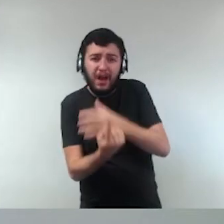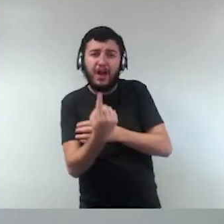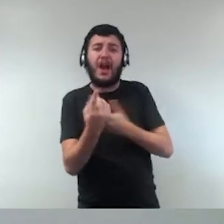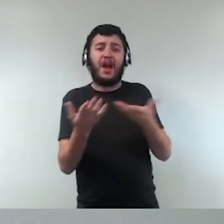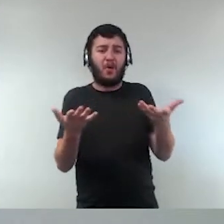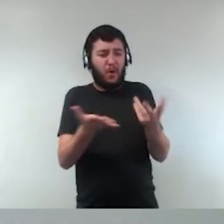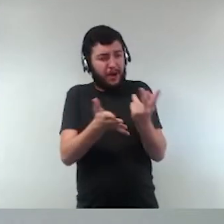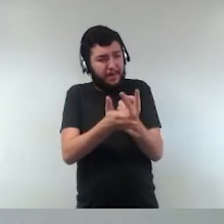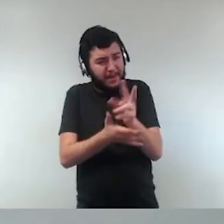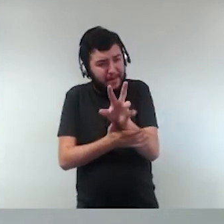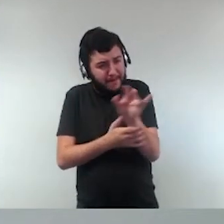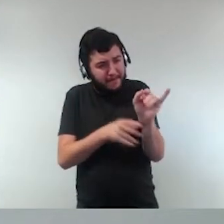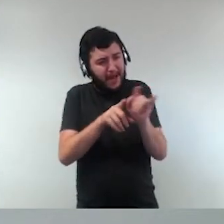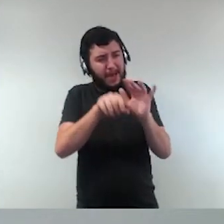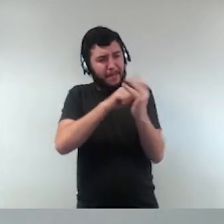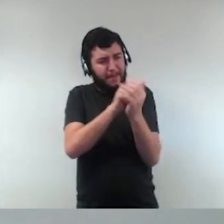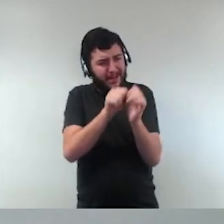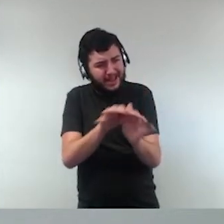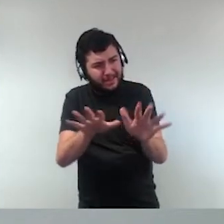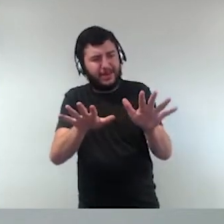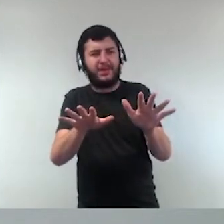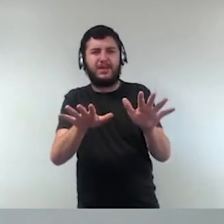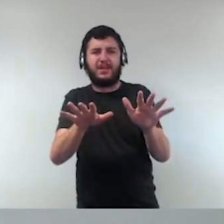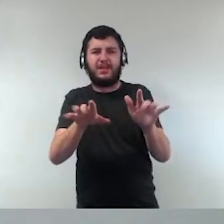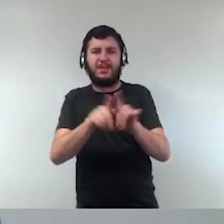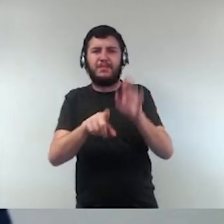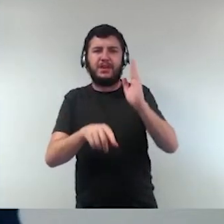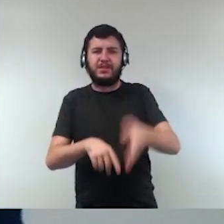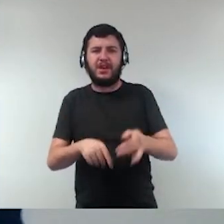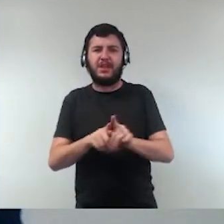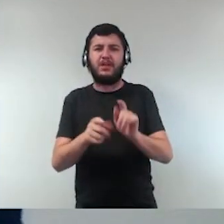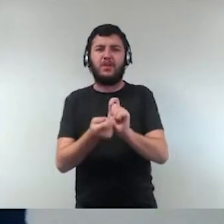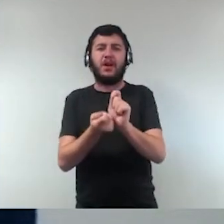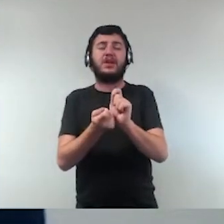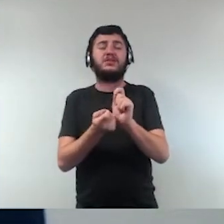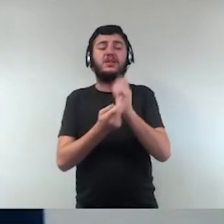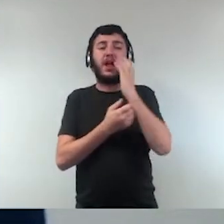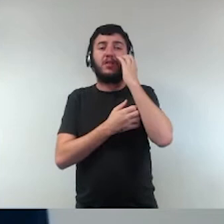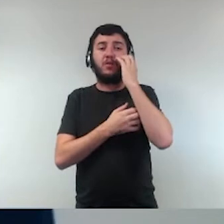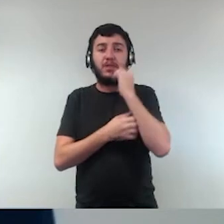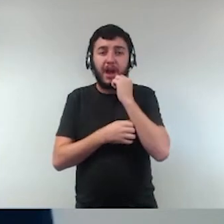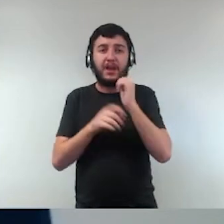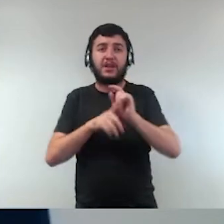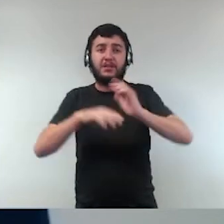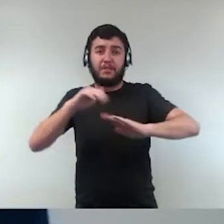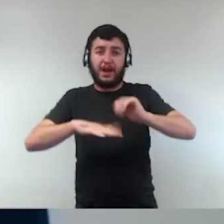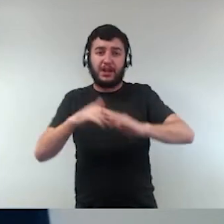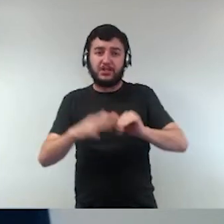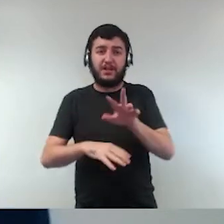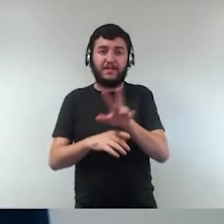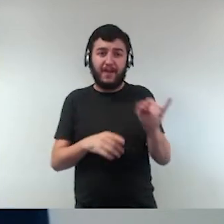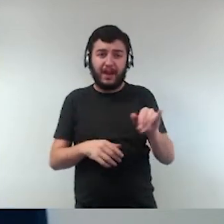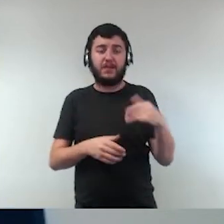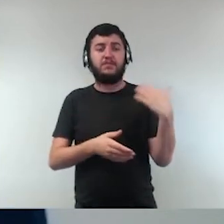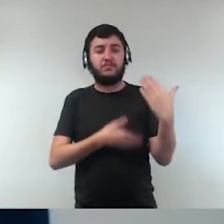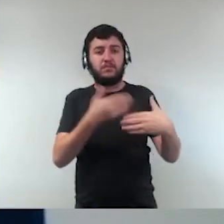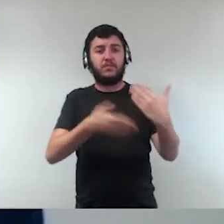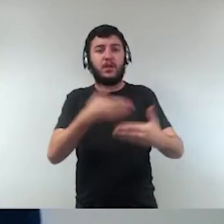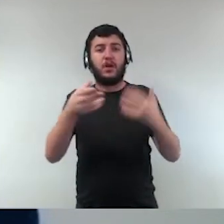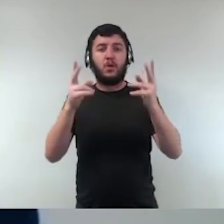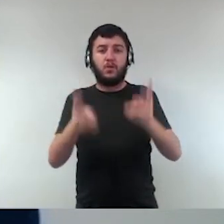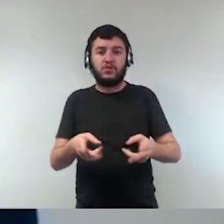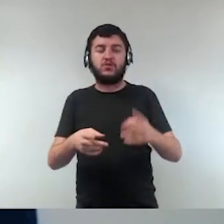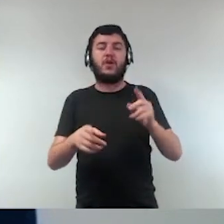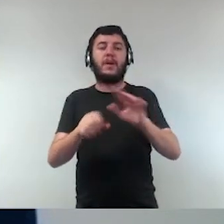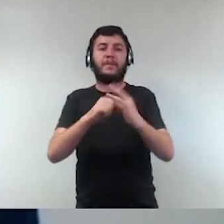adotadas para a adaptação das atividades a essa nova realidade se perpetuarão na fase pós-pandemia. Eu